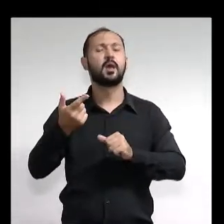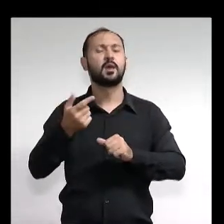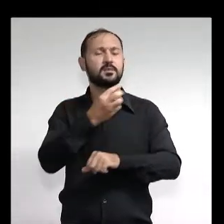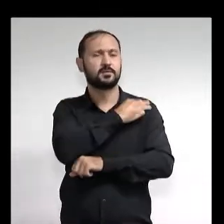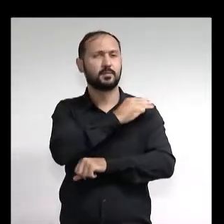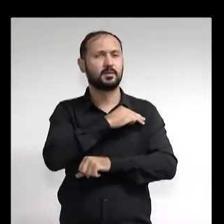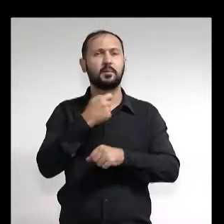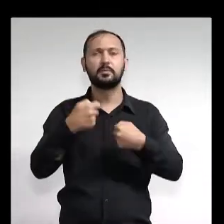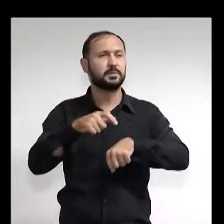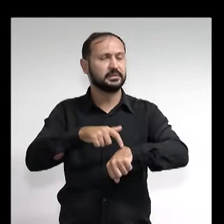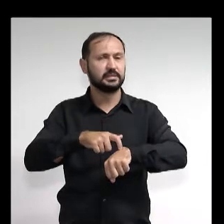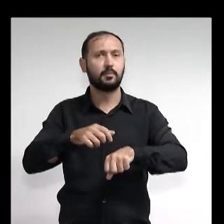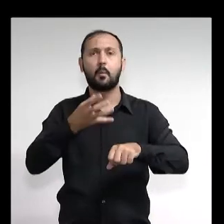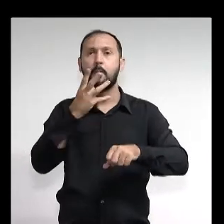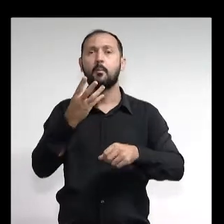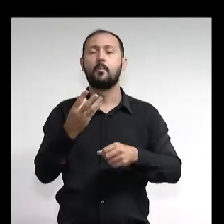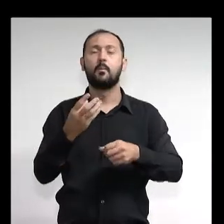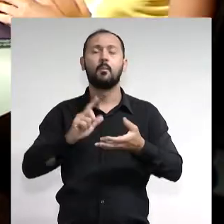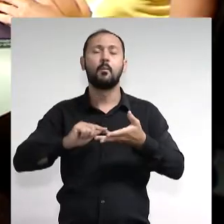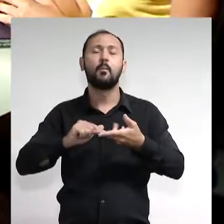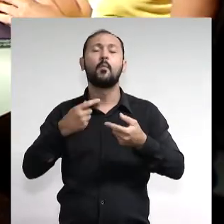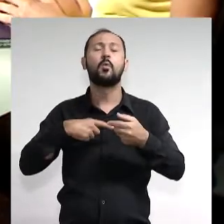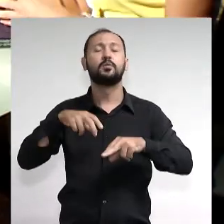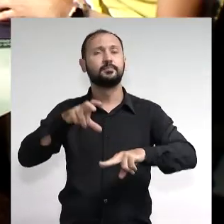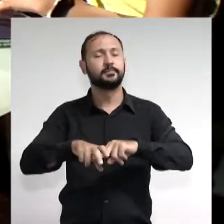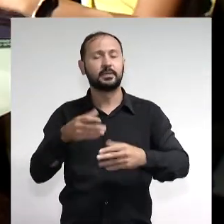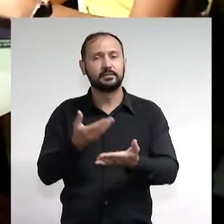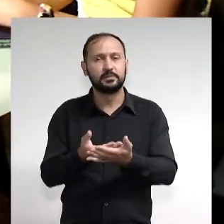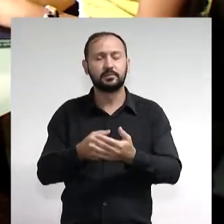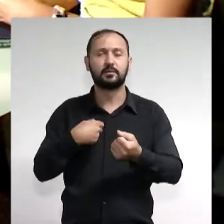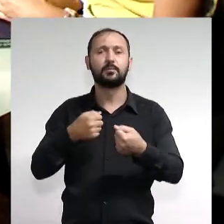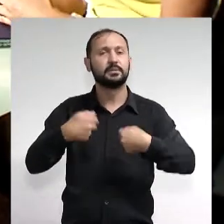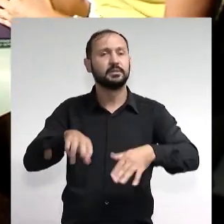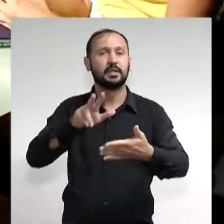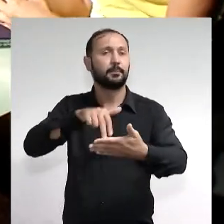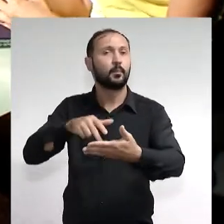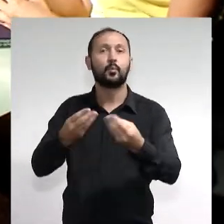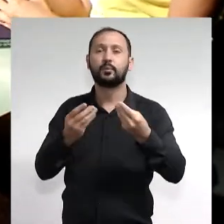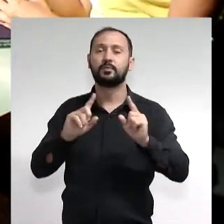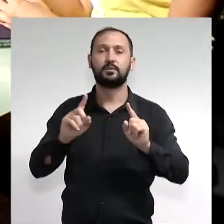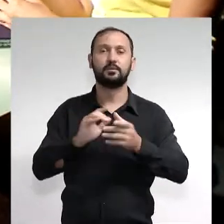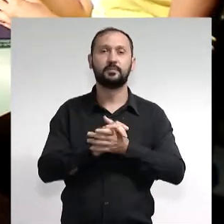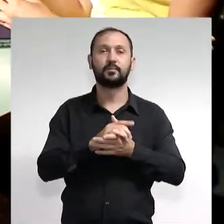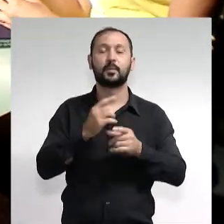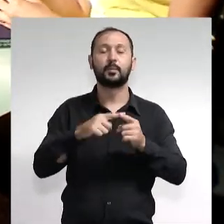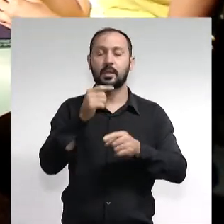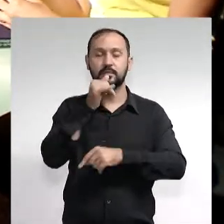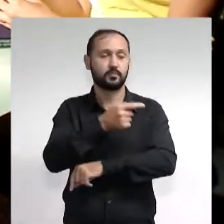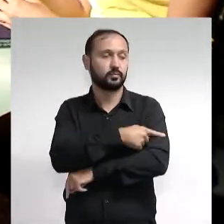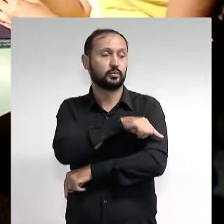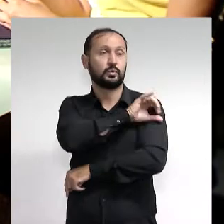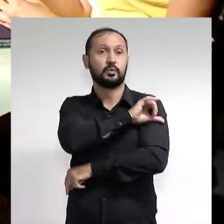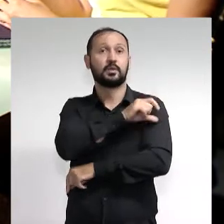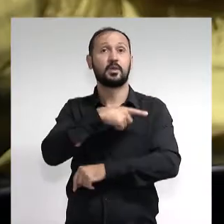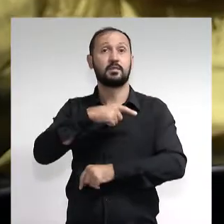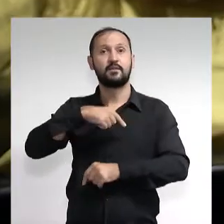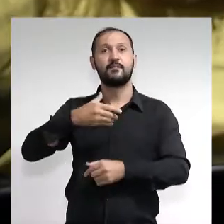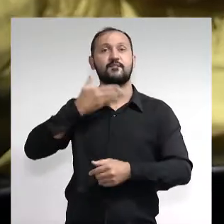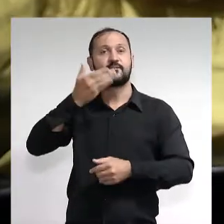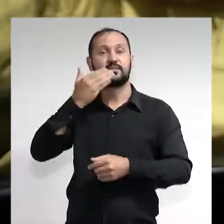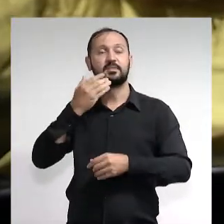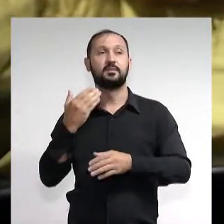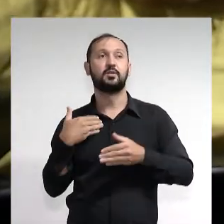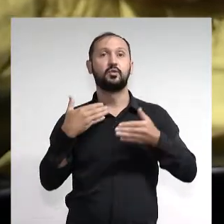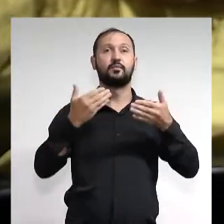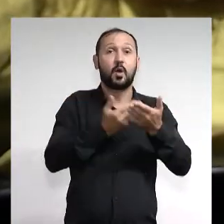fácil, então eu não preciso sentar muito tempo para estudar. Eu não preciso ler muitas coisas. Então, não é porque no ensino fundamental, por exemplo, ele teve